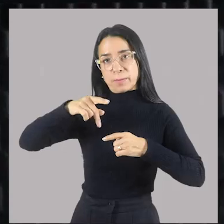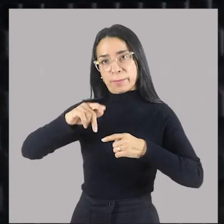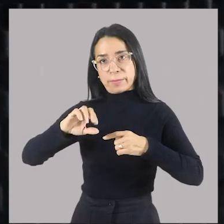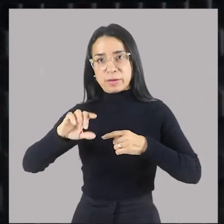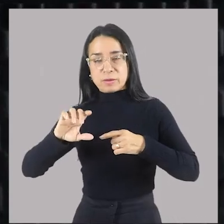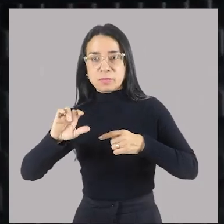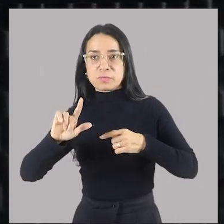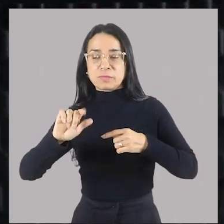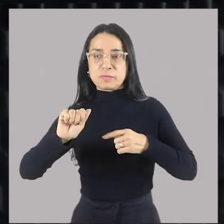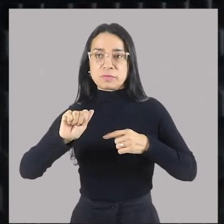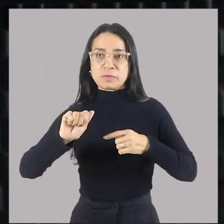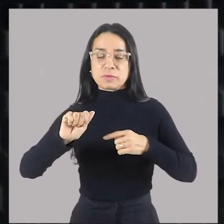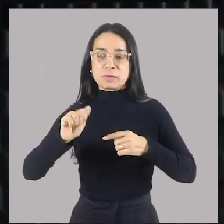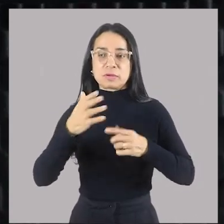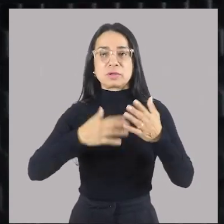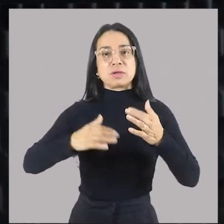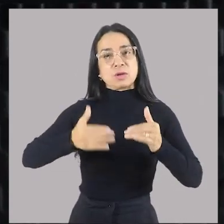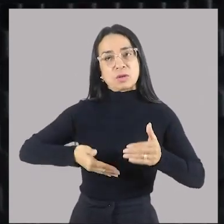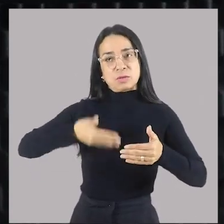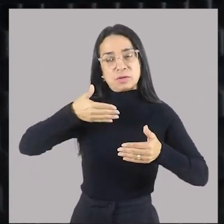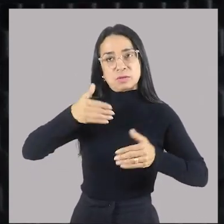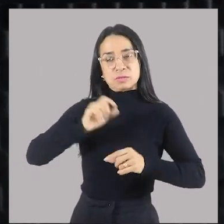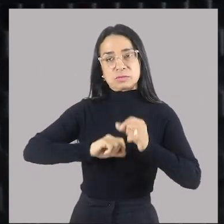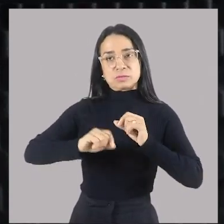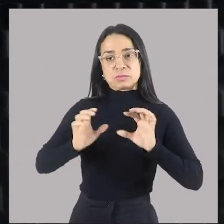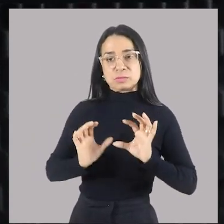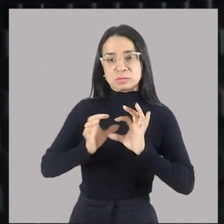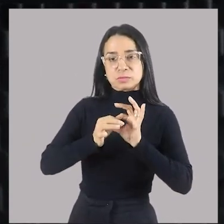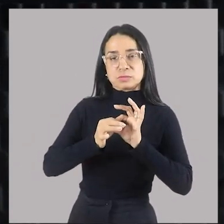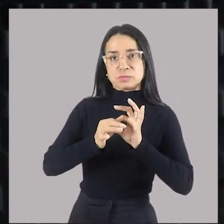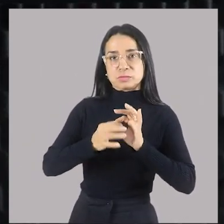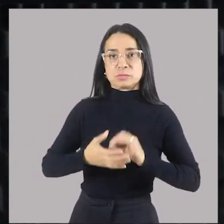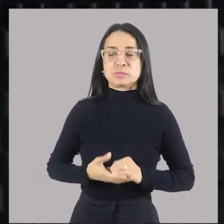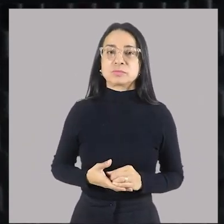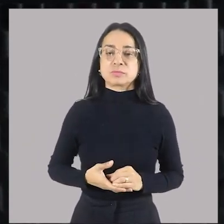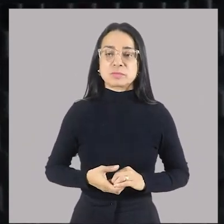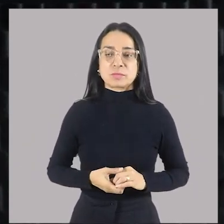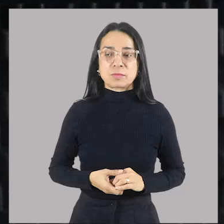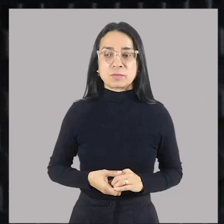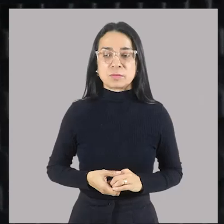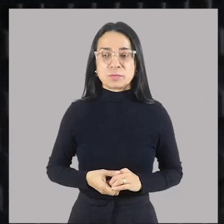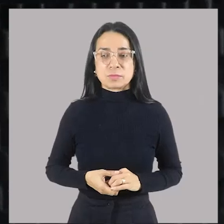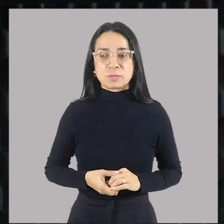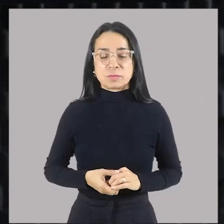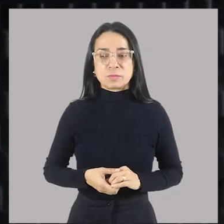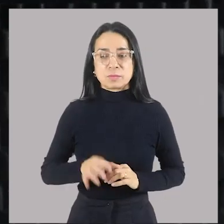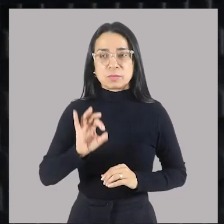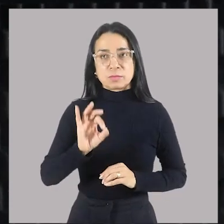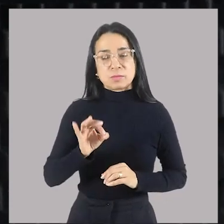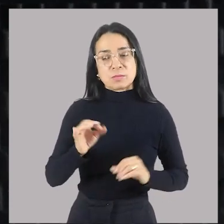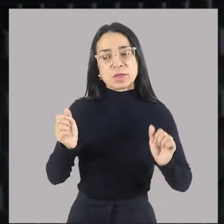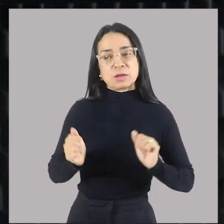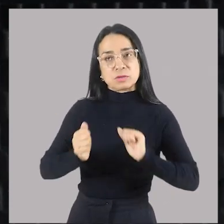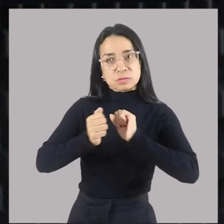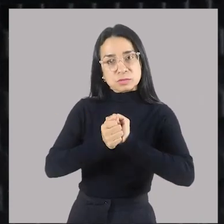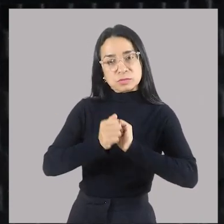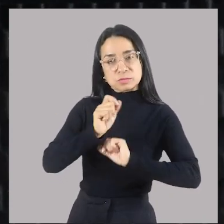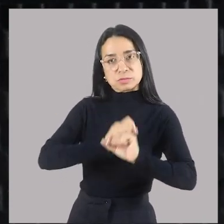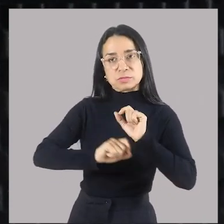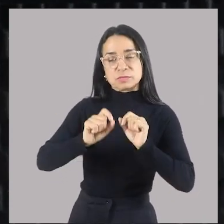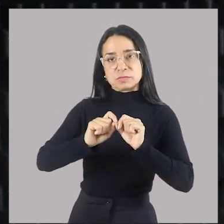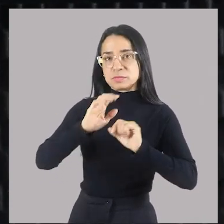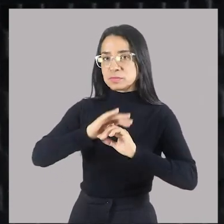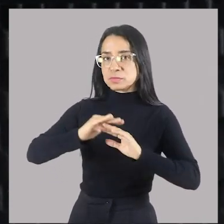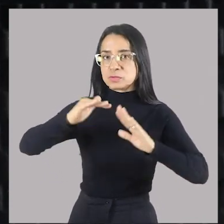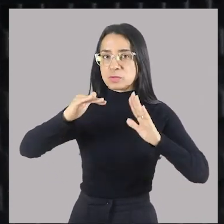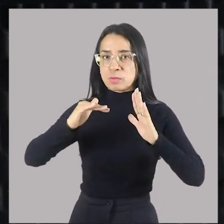dos membros inferiores e o quadril, certo? E junto eles fazem